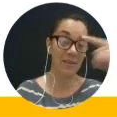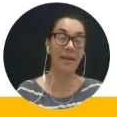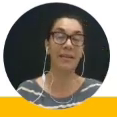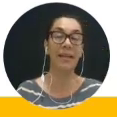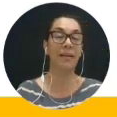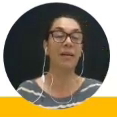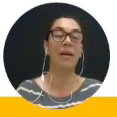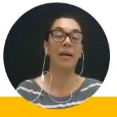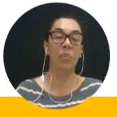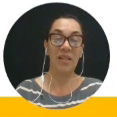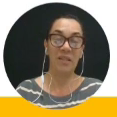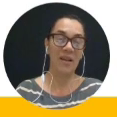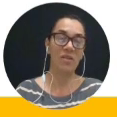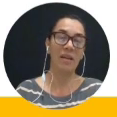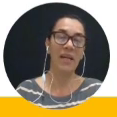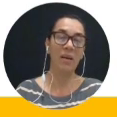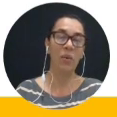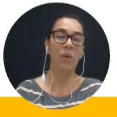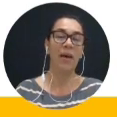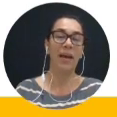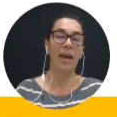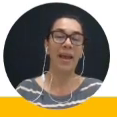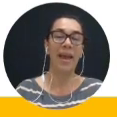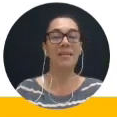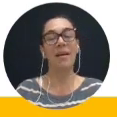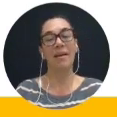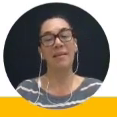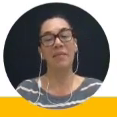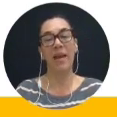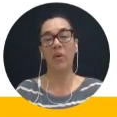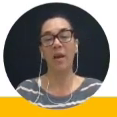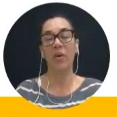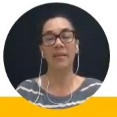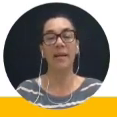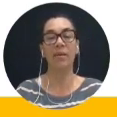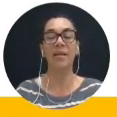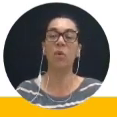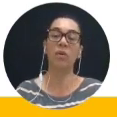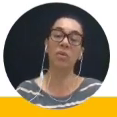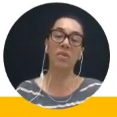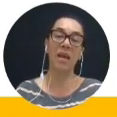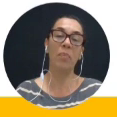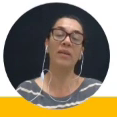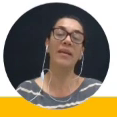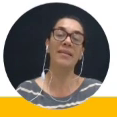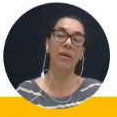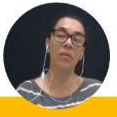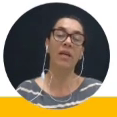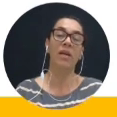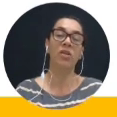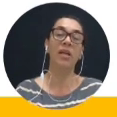das palavras na escrita por espaços em branco, esse verbo reconhecer nos